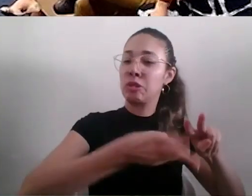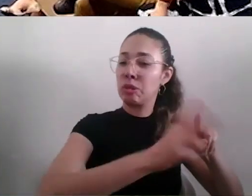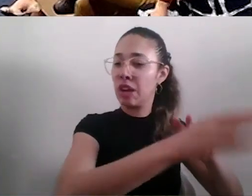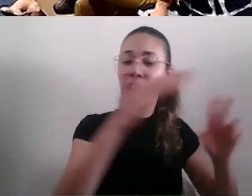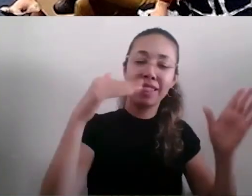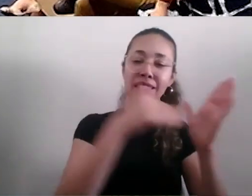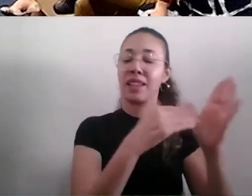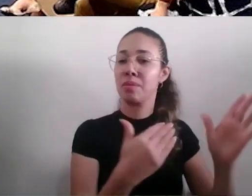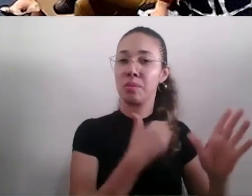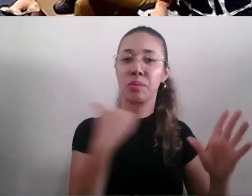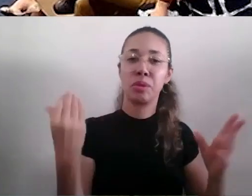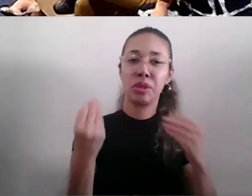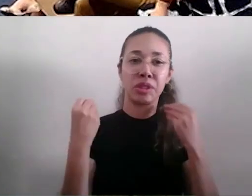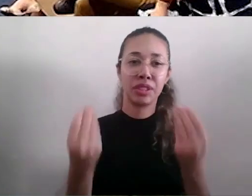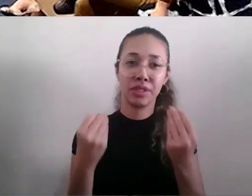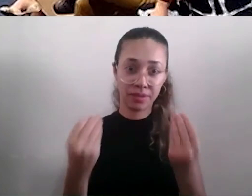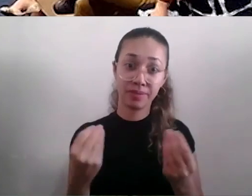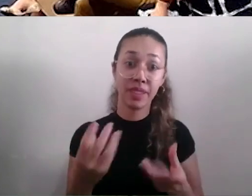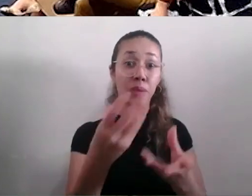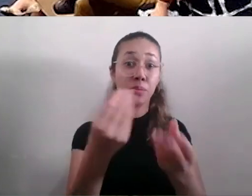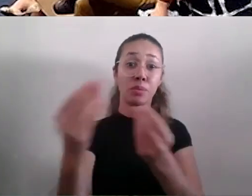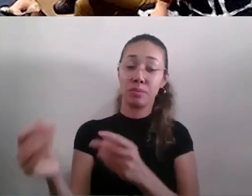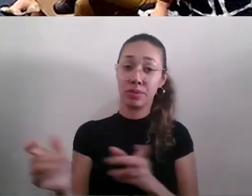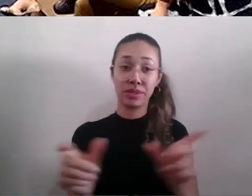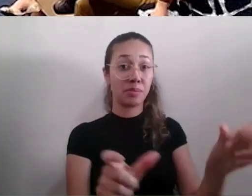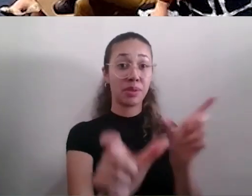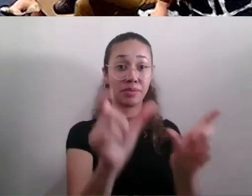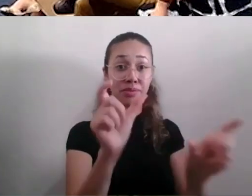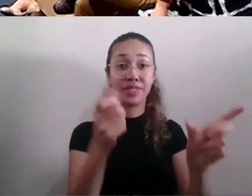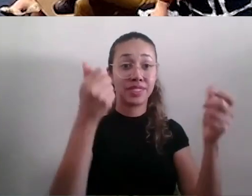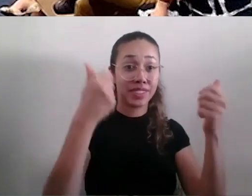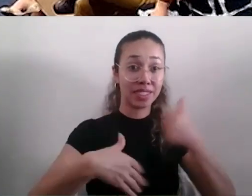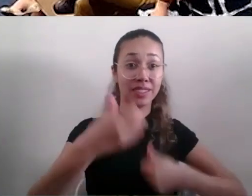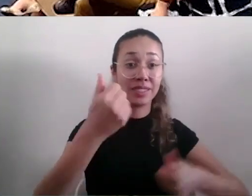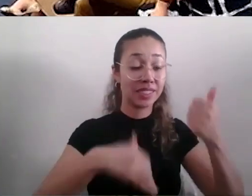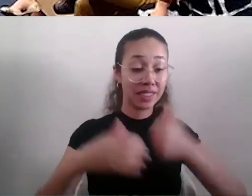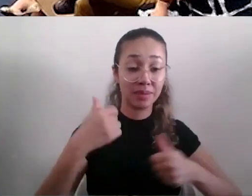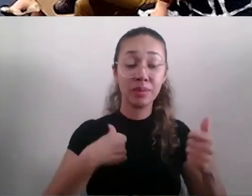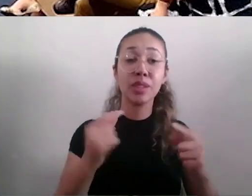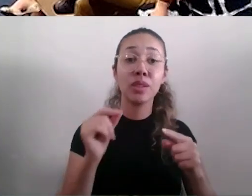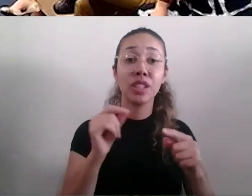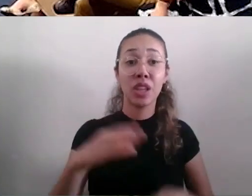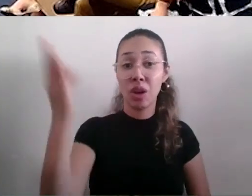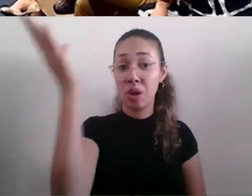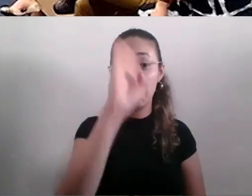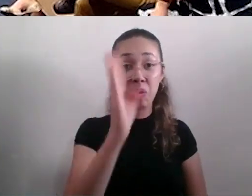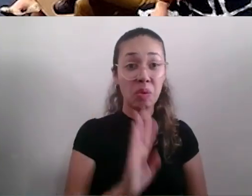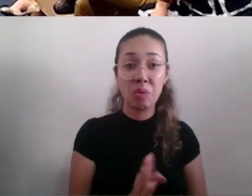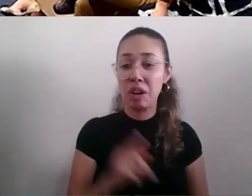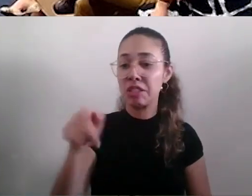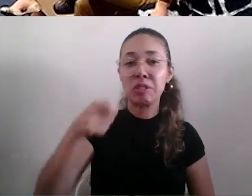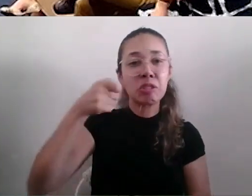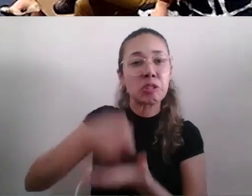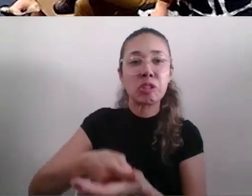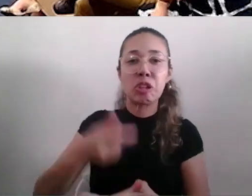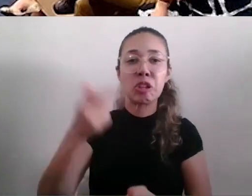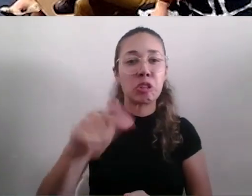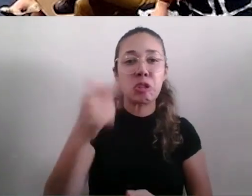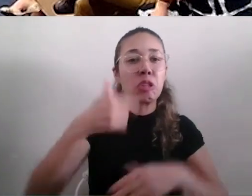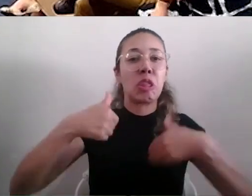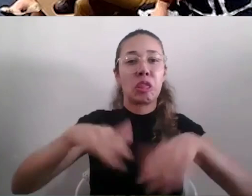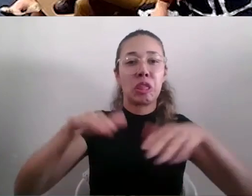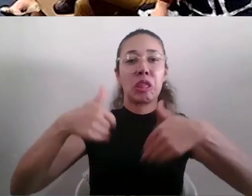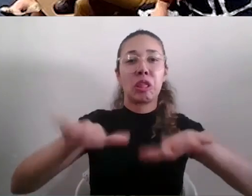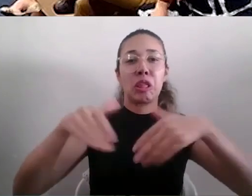frase que me enlouquece, que eu tenho que respirar, assim, o Brasil é o país da impunidade. Eu escuto: o Brasil é o país da impunidade e